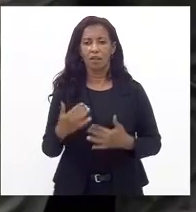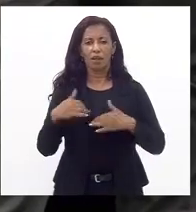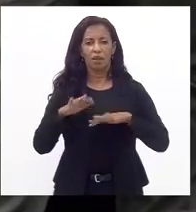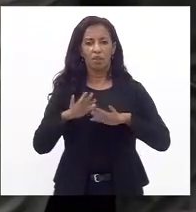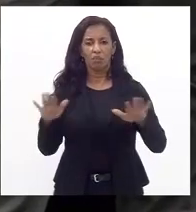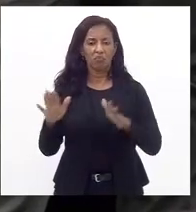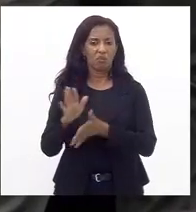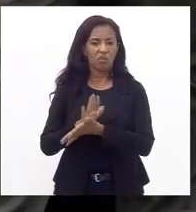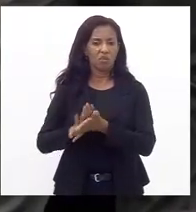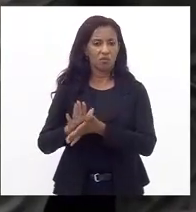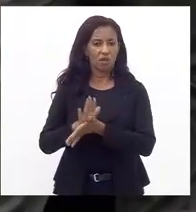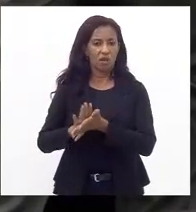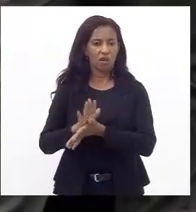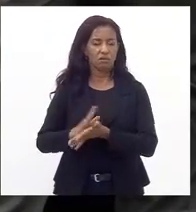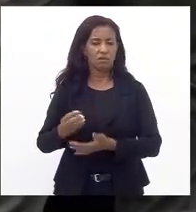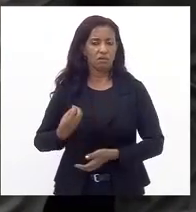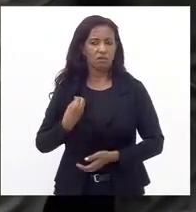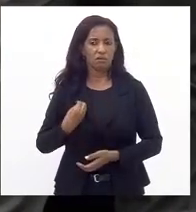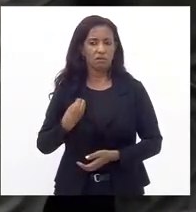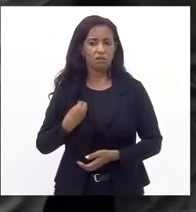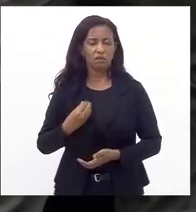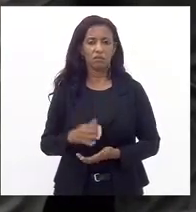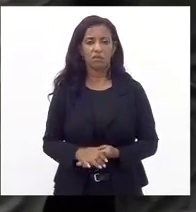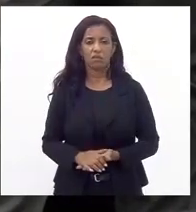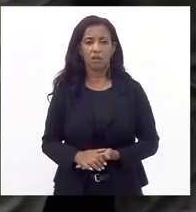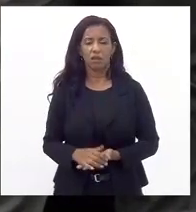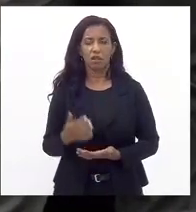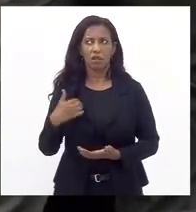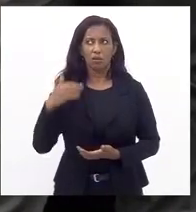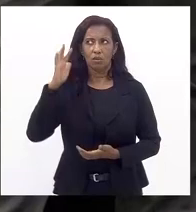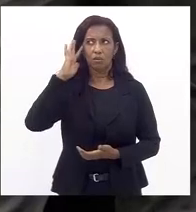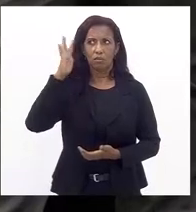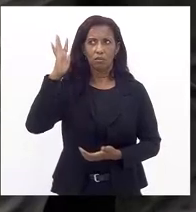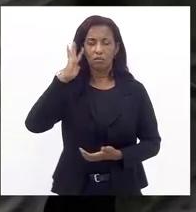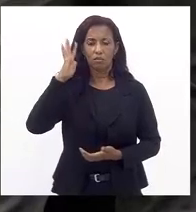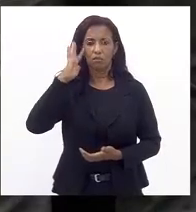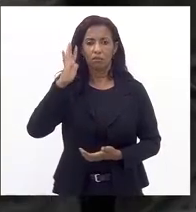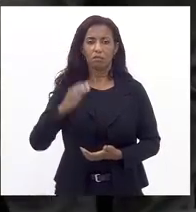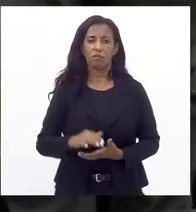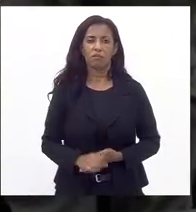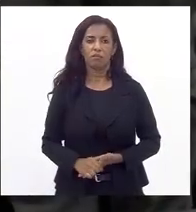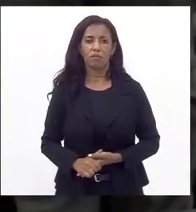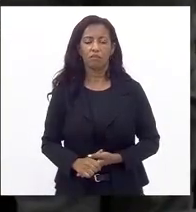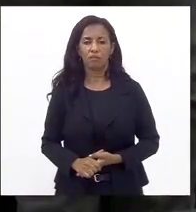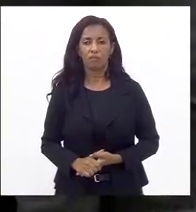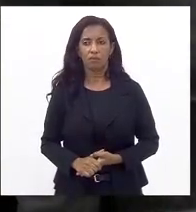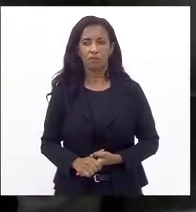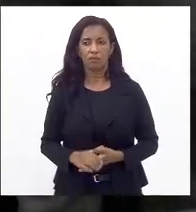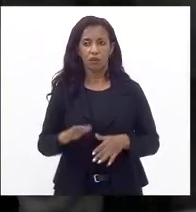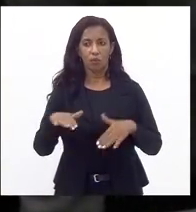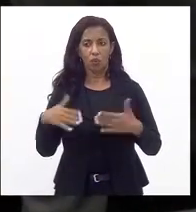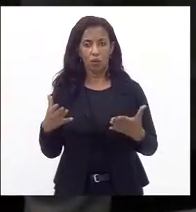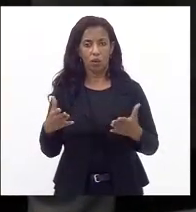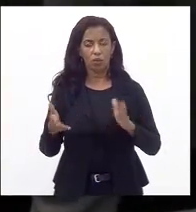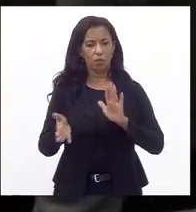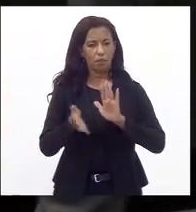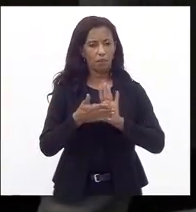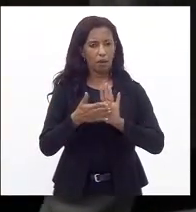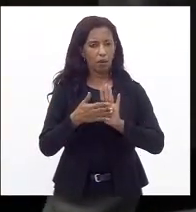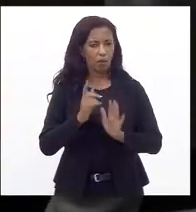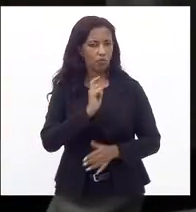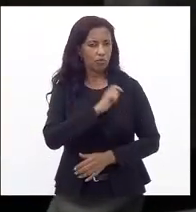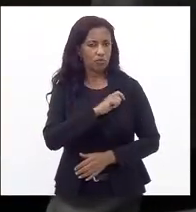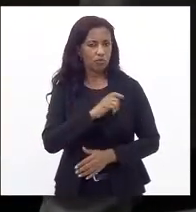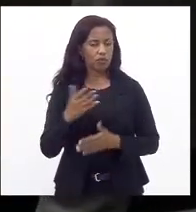faço nada na minha vida o que eu não reflita antes e quando o pacote doi